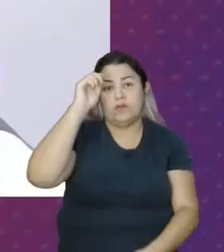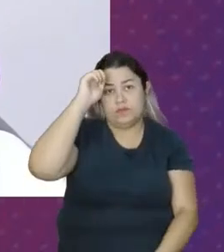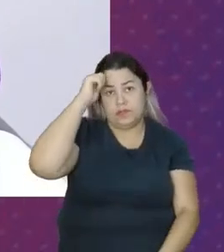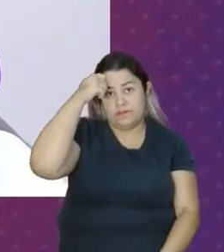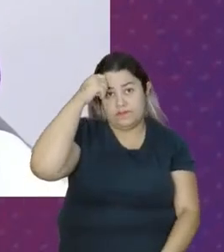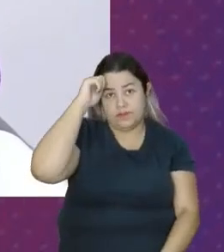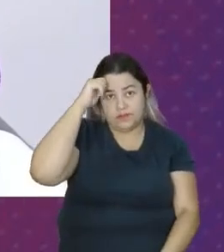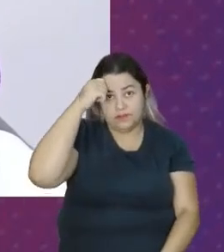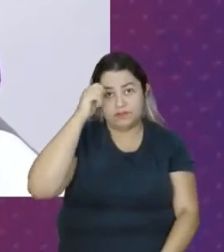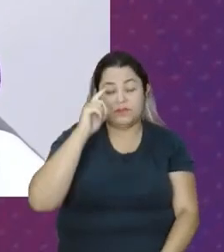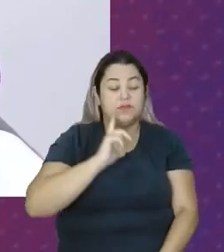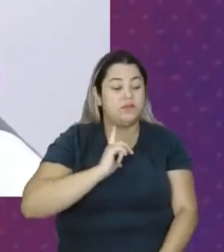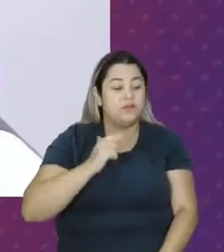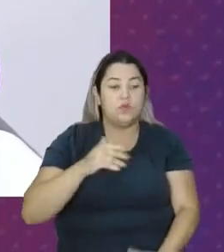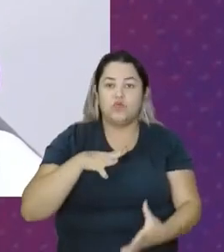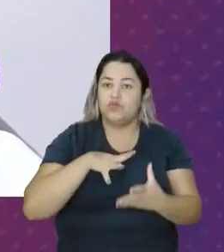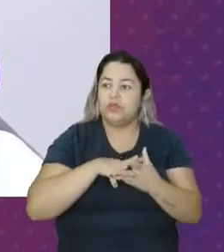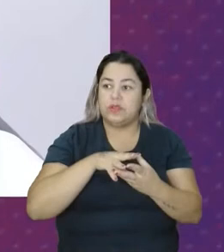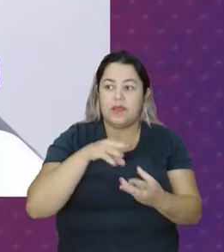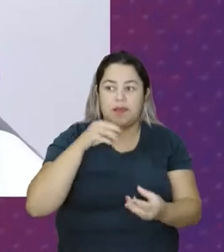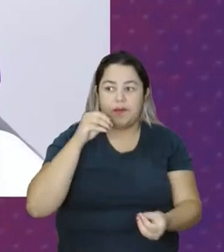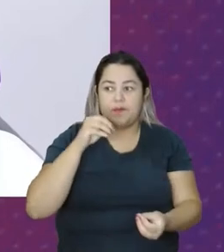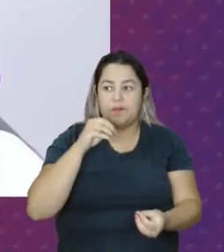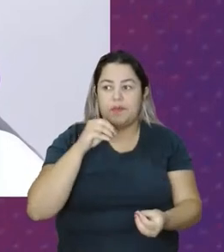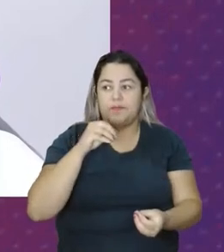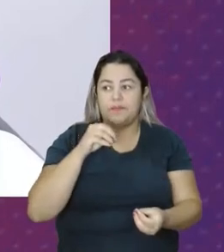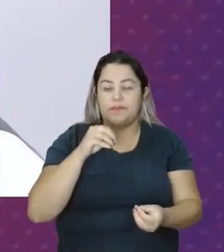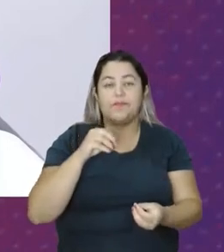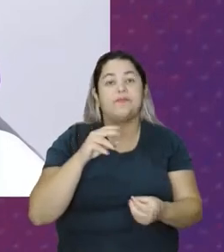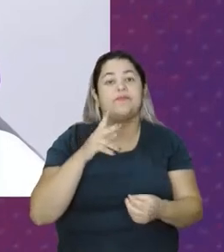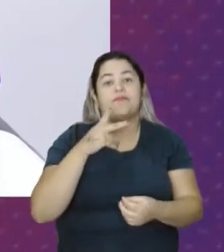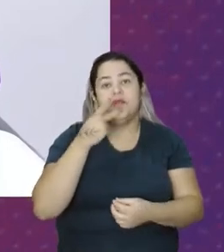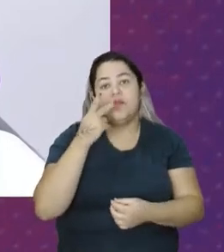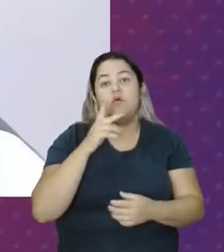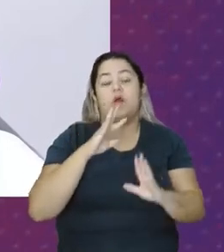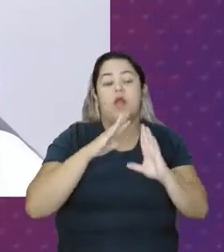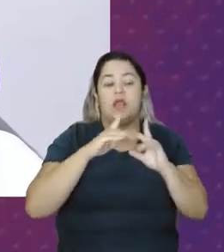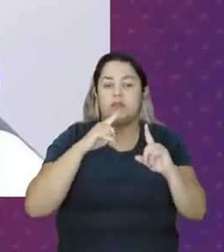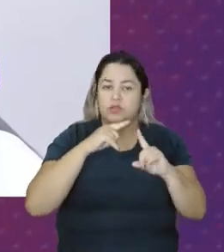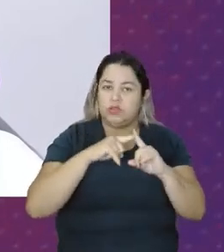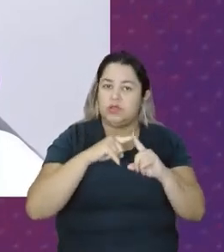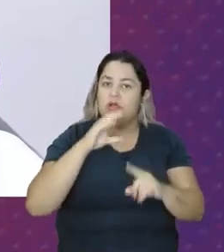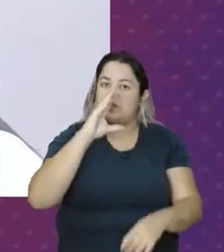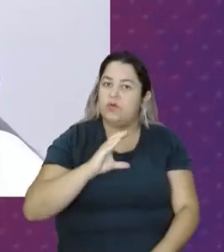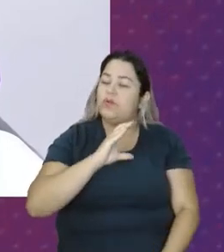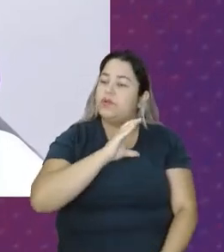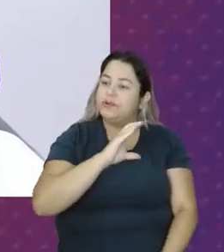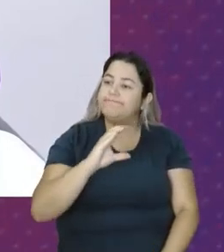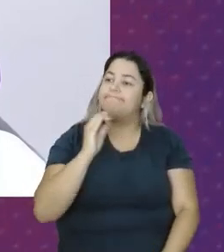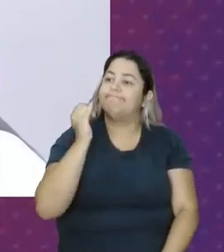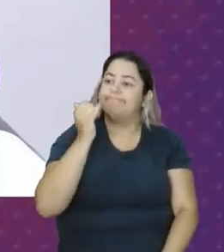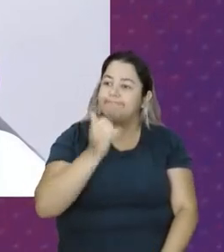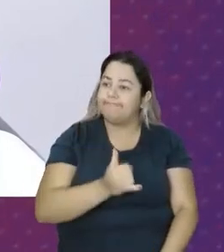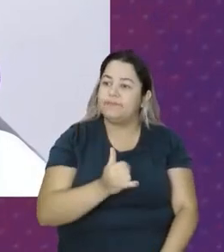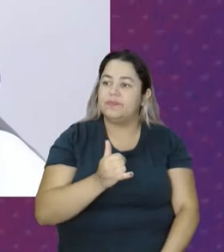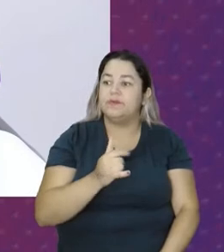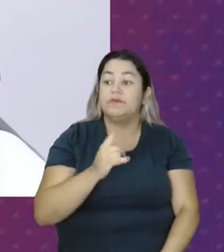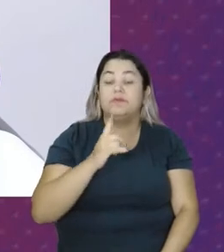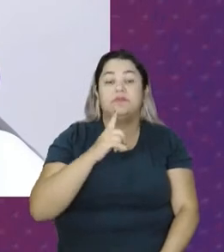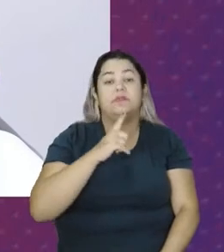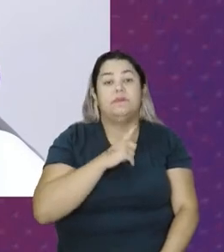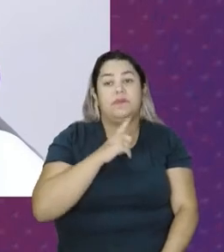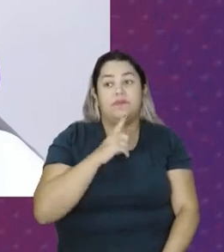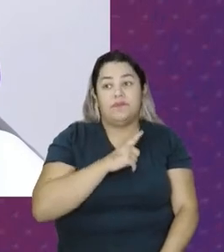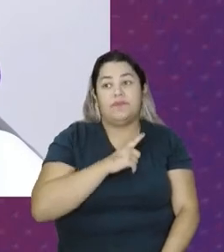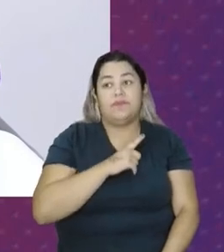africanos não tinham alma. Quem disse isso foi a Igreja Católica. Eu estive